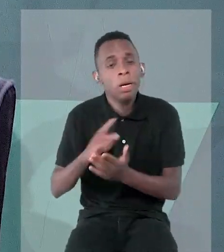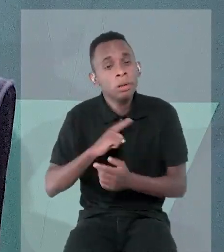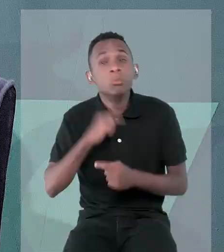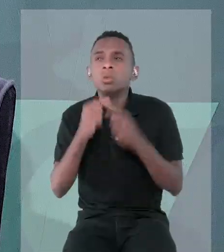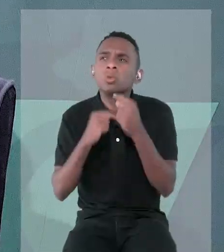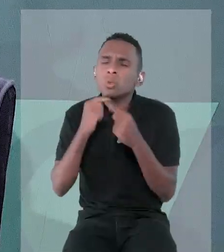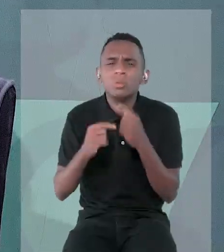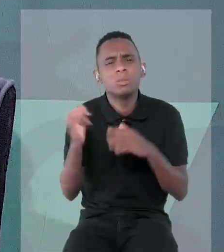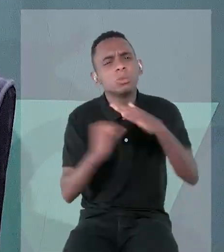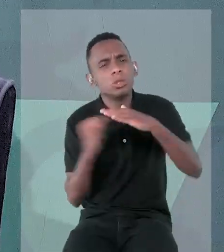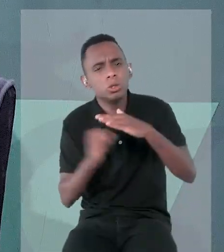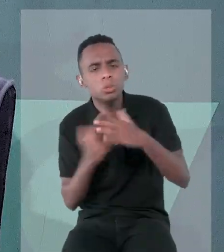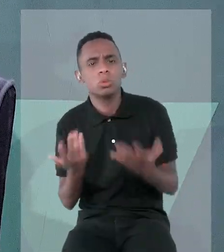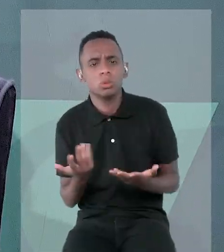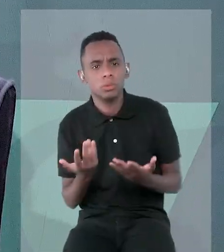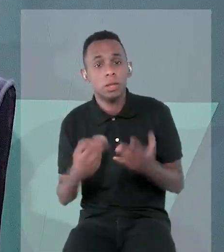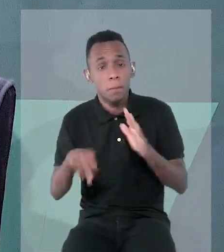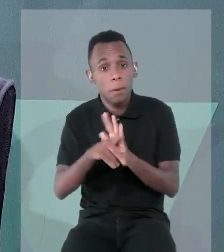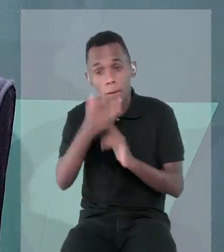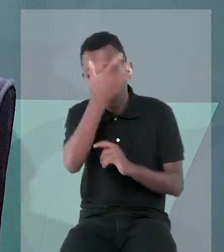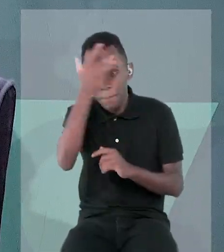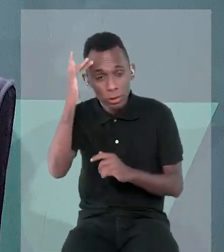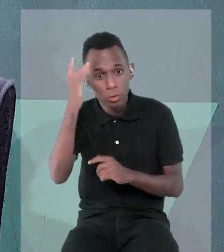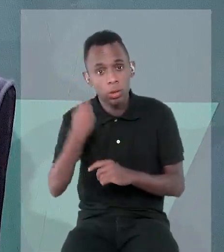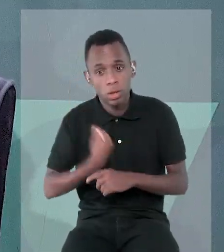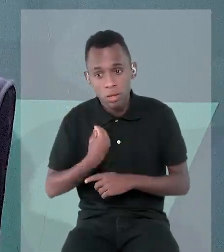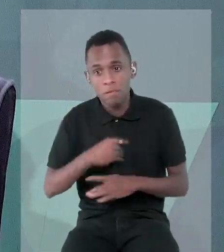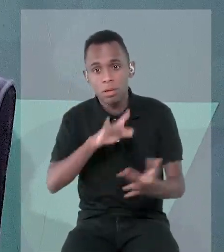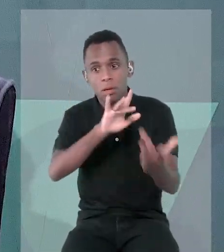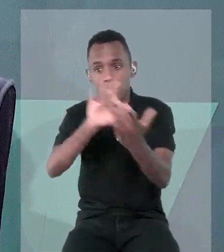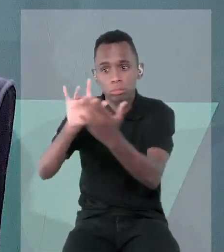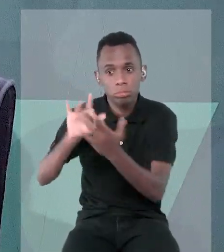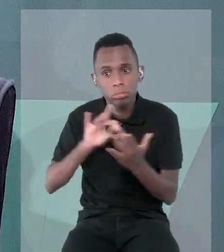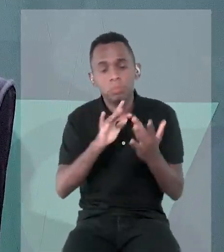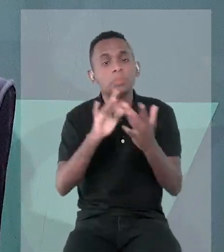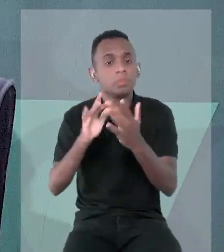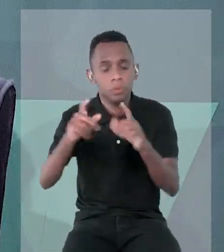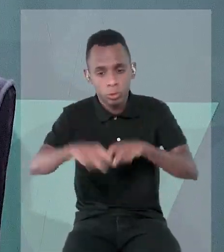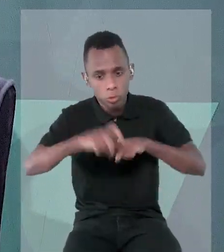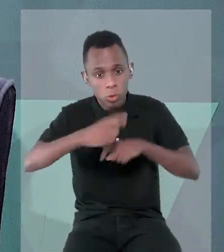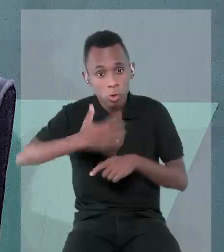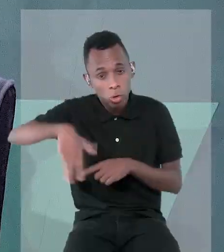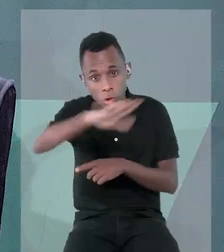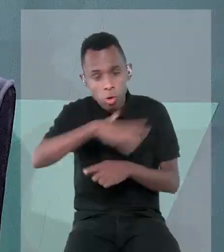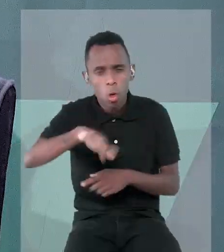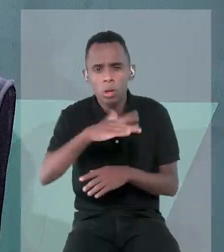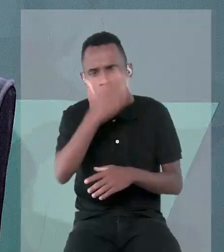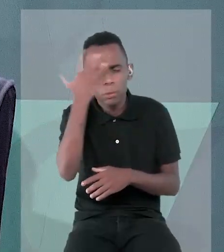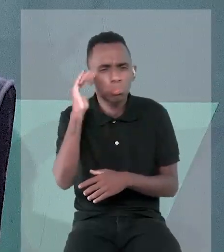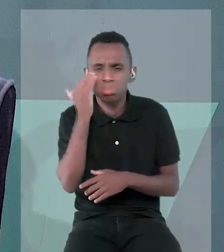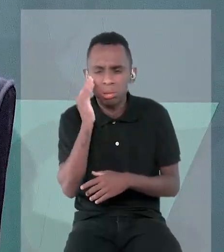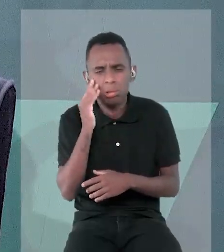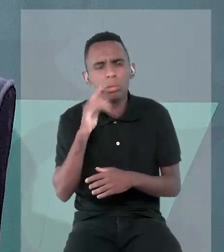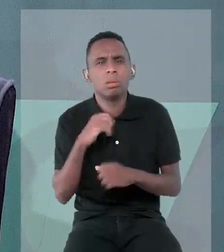grande dúvida sobre o Instituto por parte das pessoas que viviam em volta da gente, os agricultores em volta da gente. Ninguém entendia,